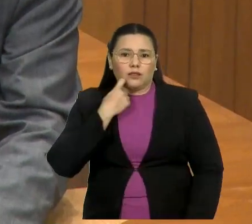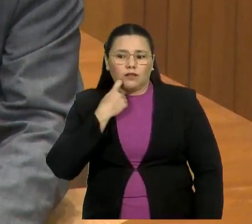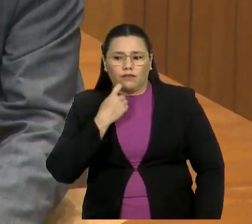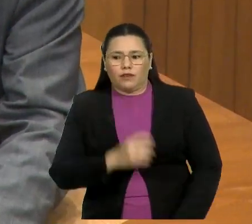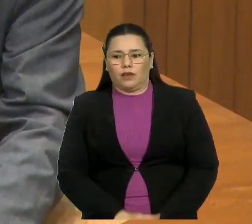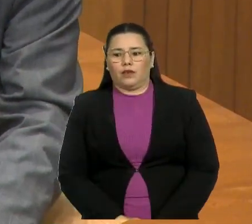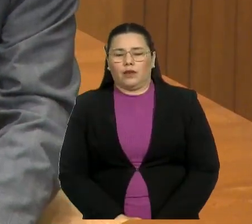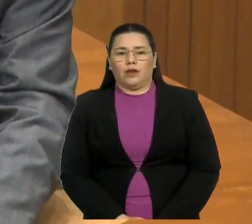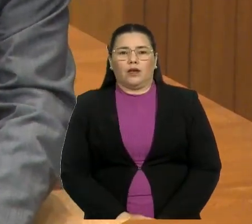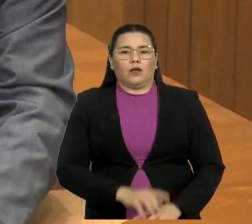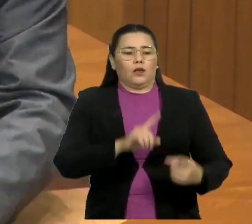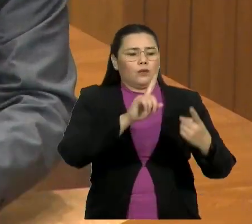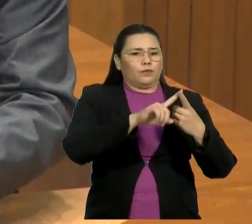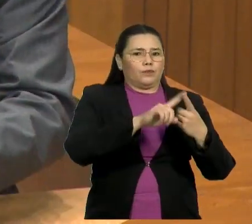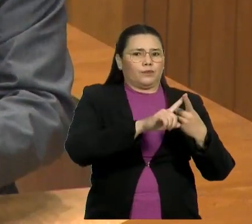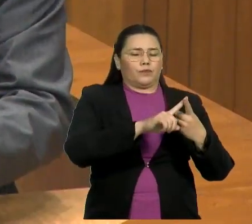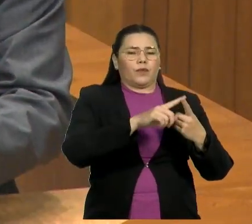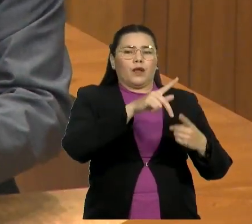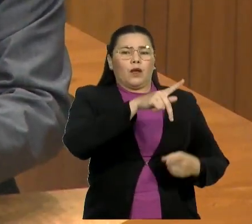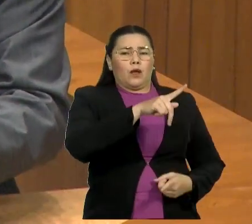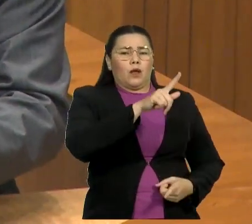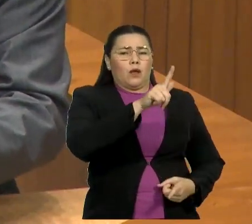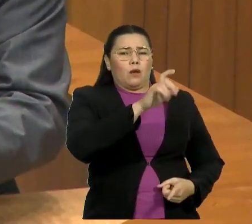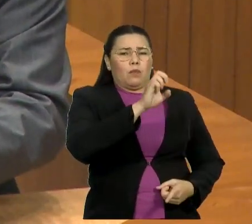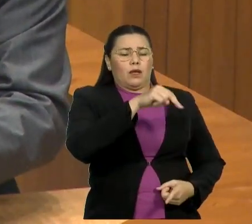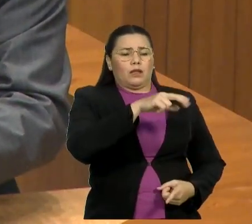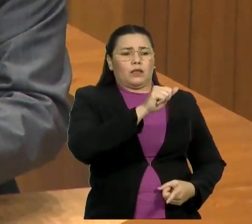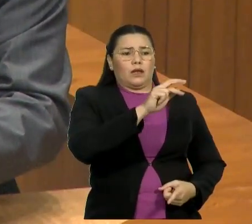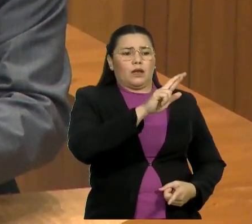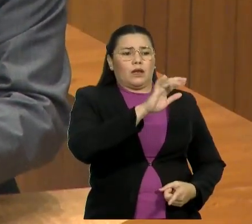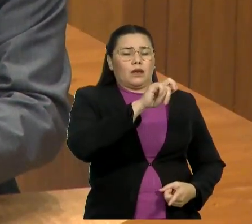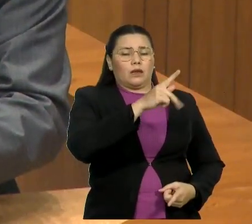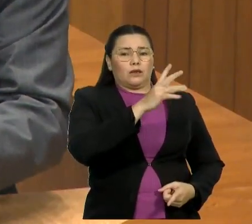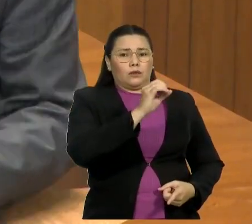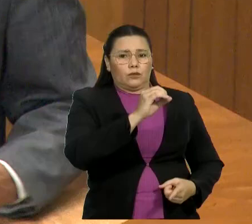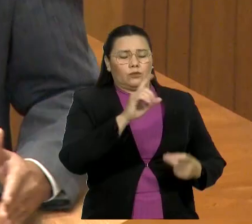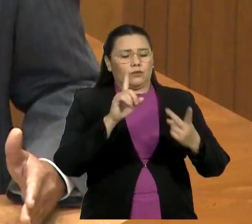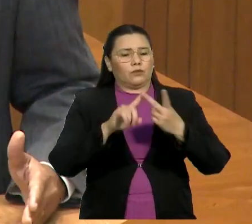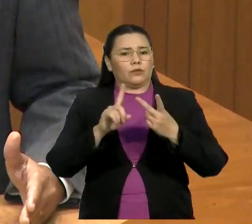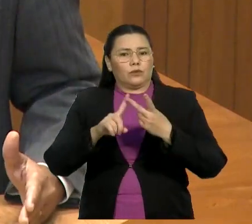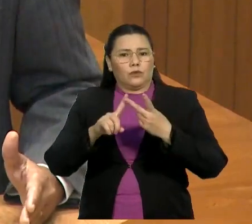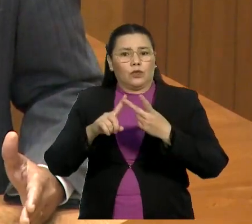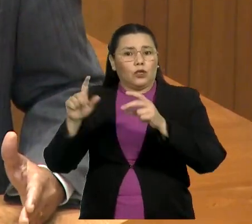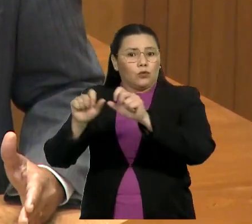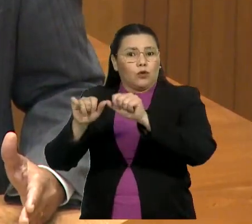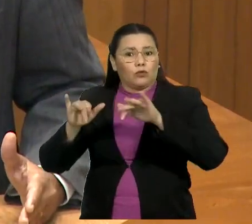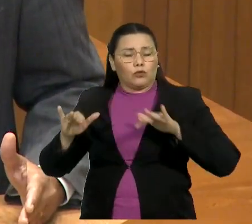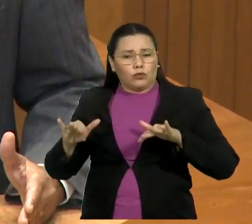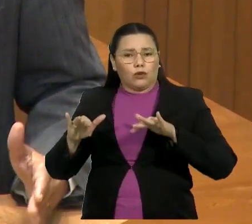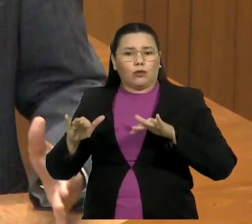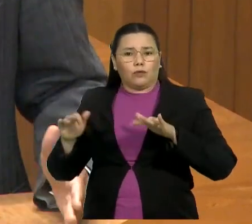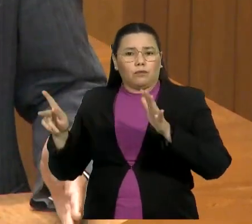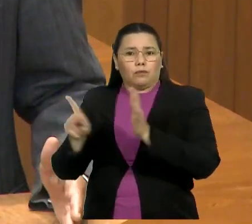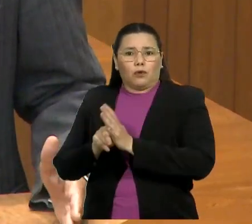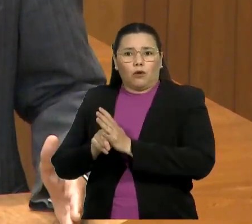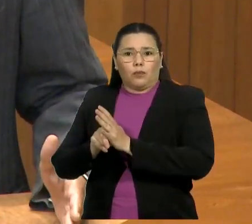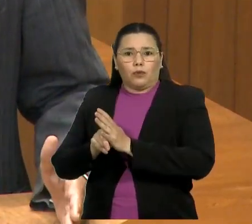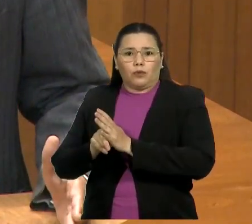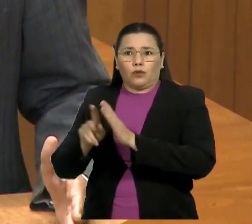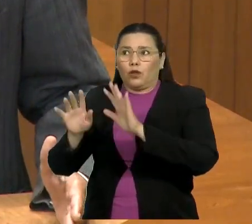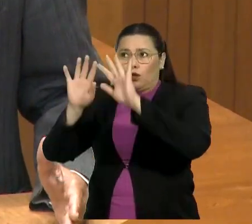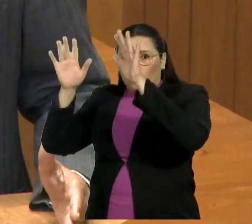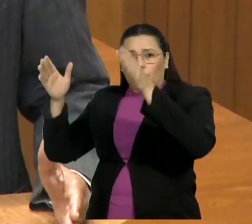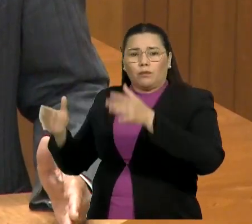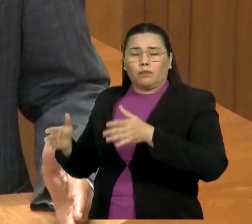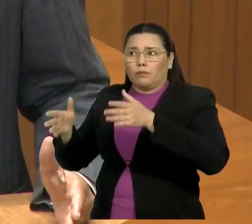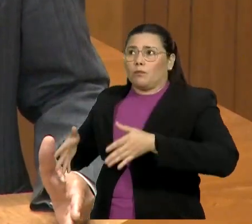plenarinho e outro no auditório da comunicação, do sistema de comunicação da Assembleia. Um deles